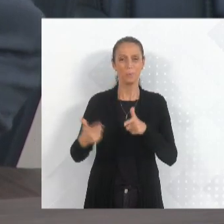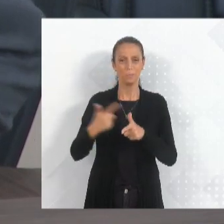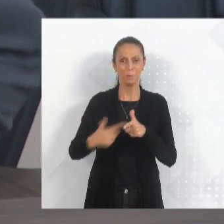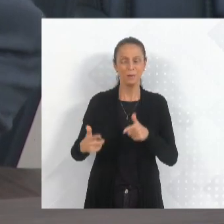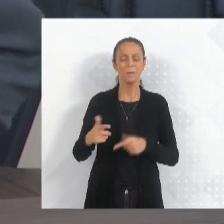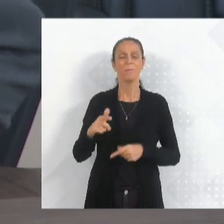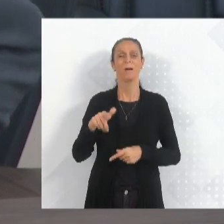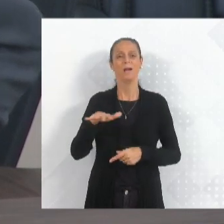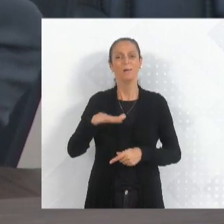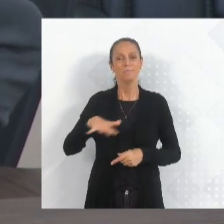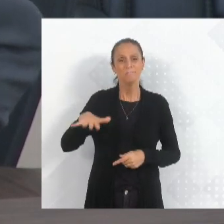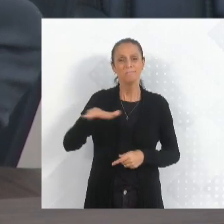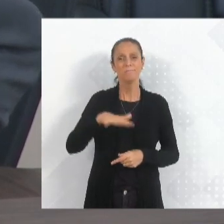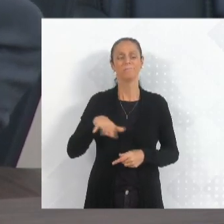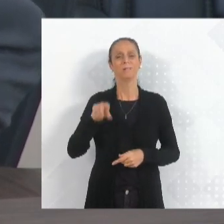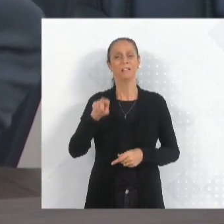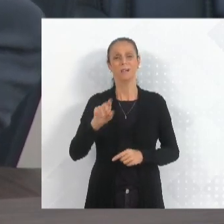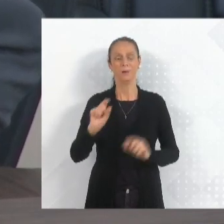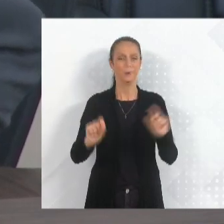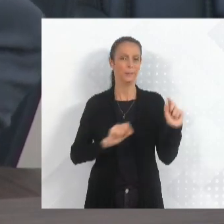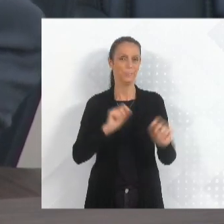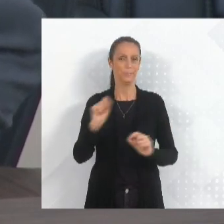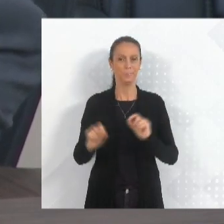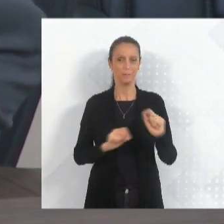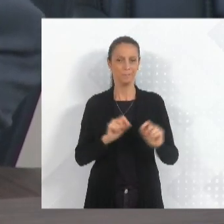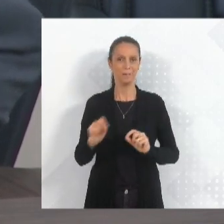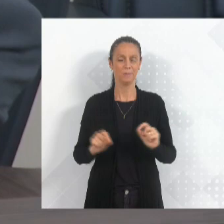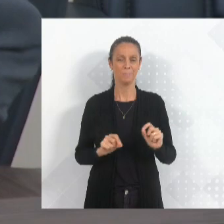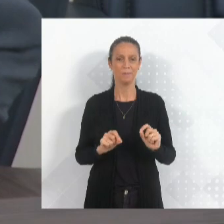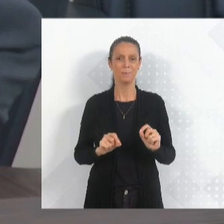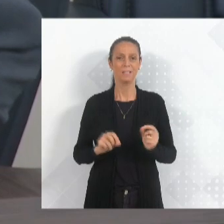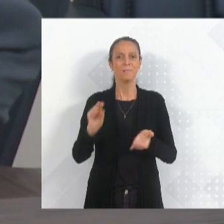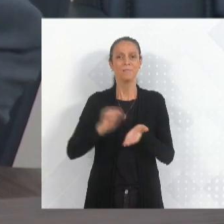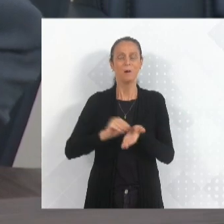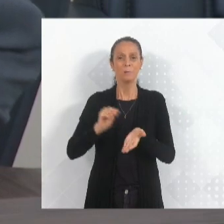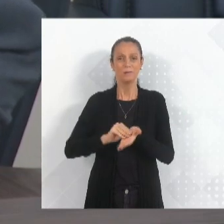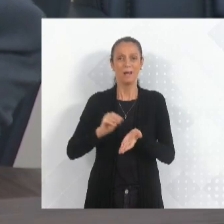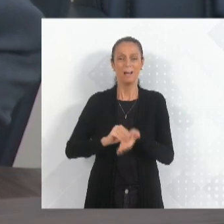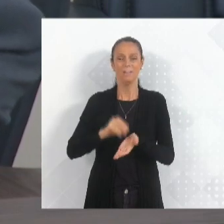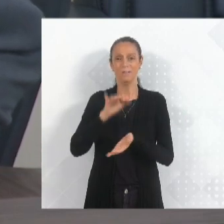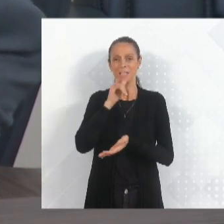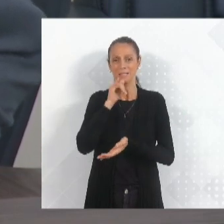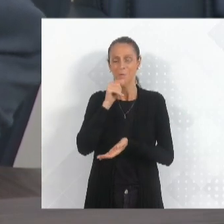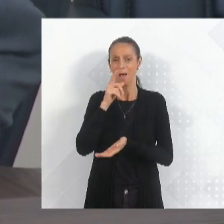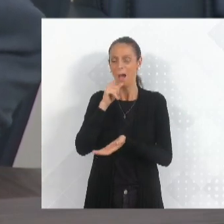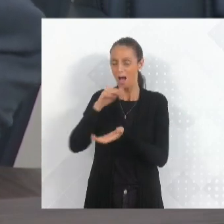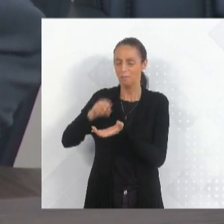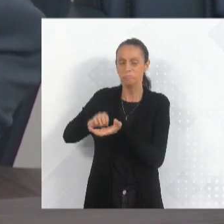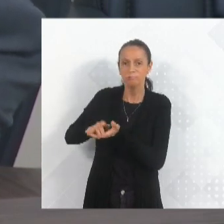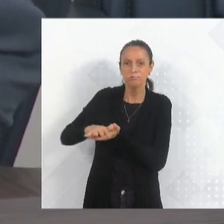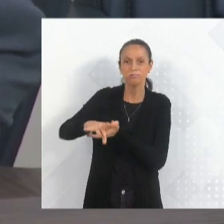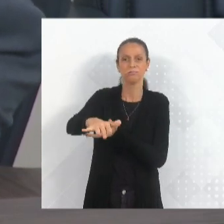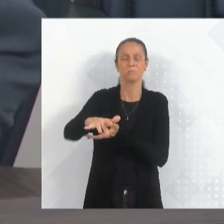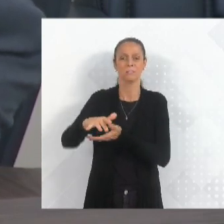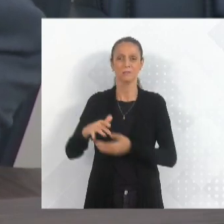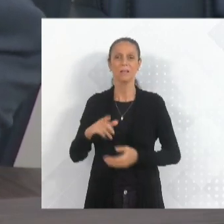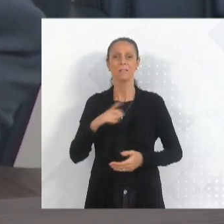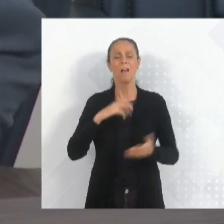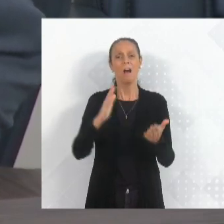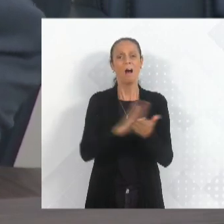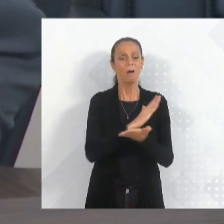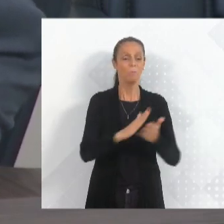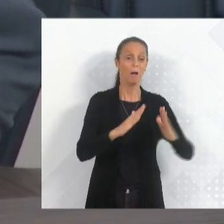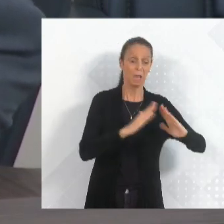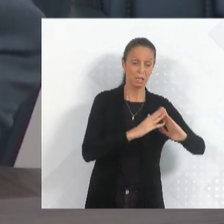demais regiões, que é a ausência do volume de água. E por isso que alguns imóveis lá tinham água, outros